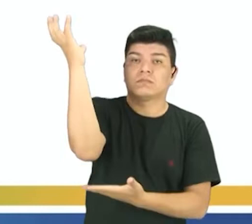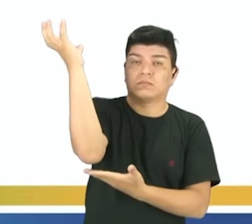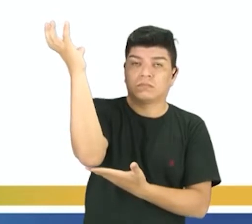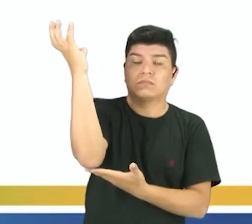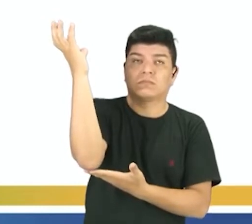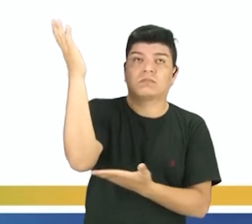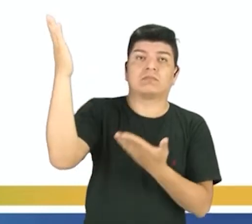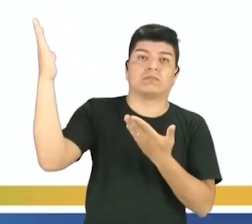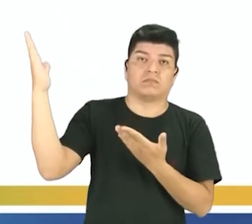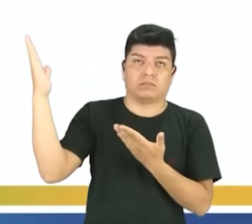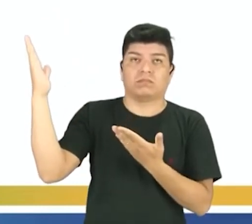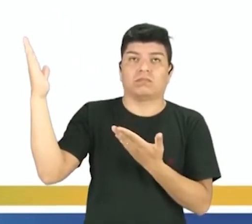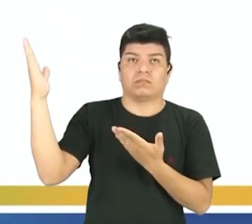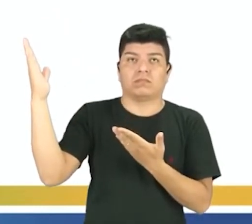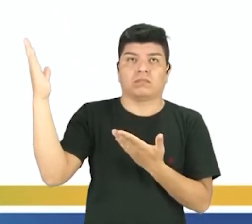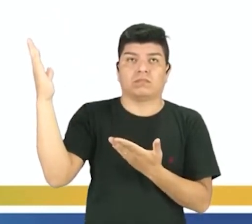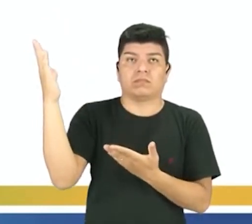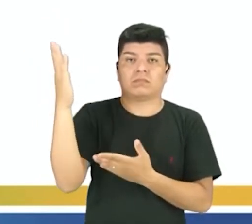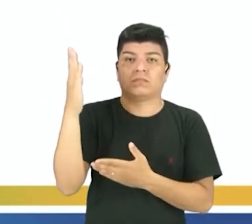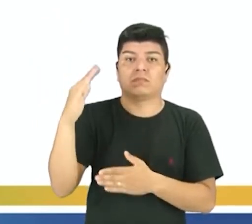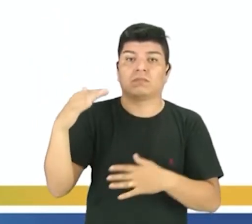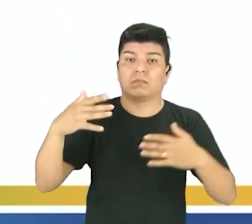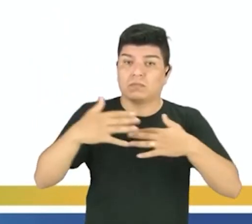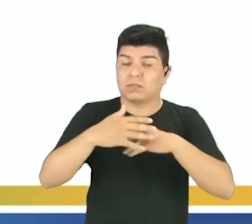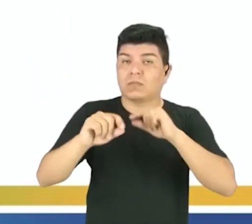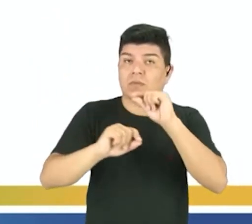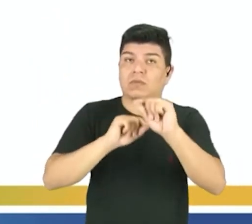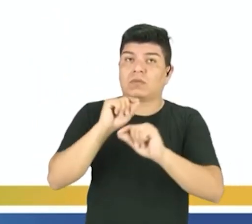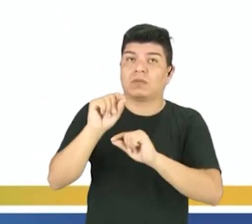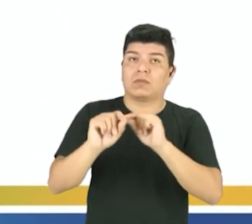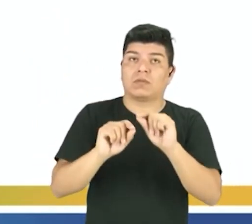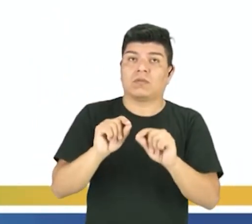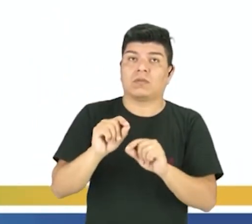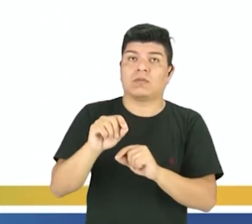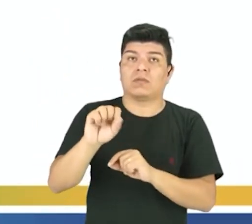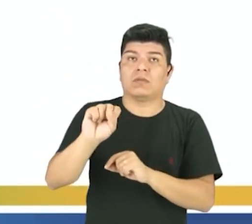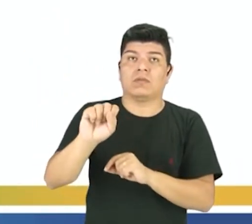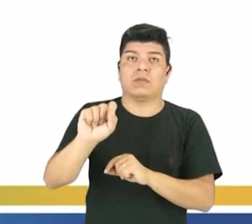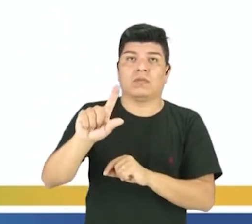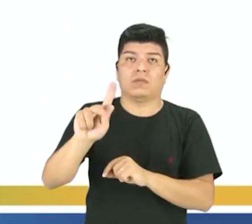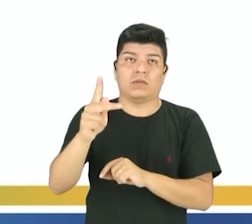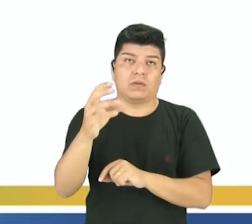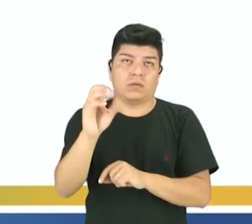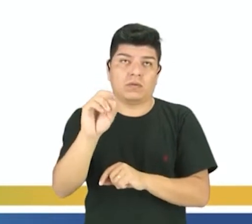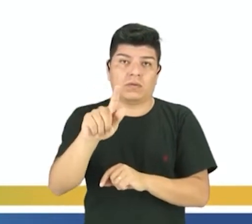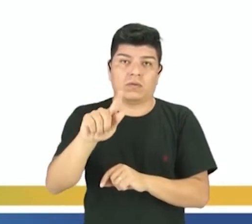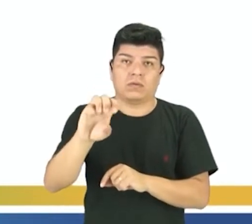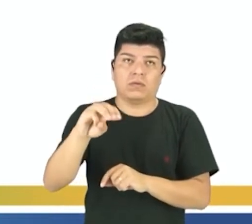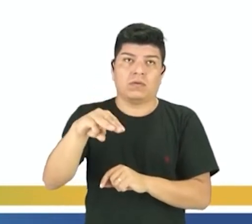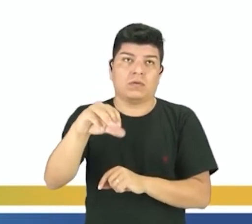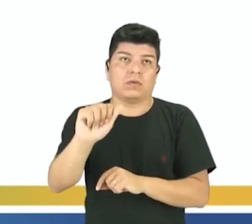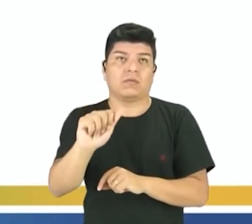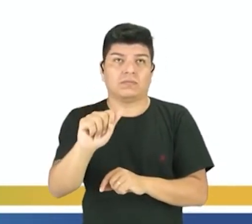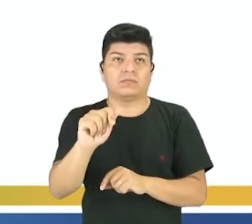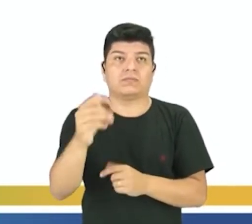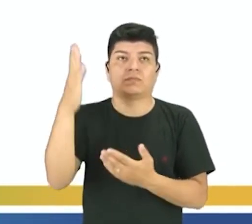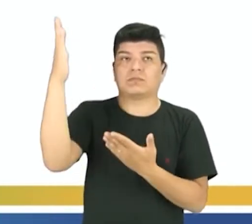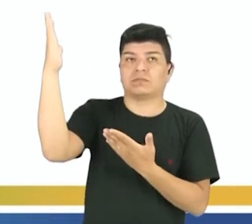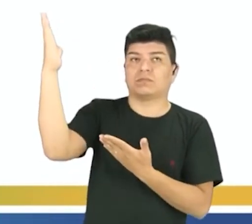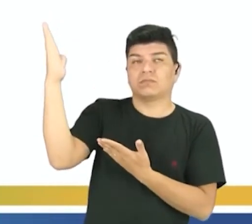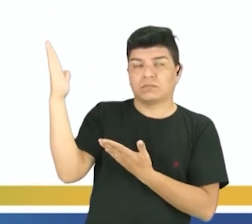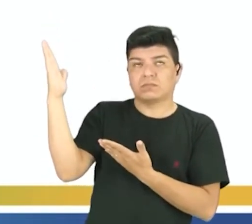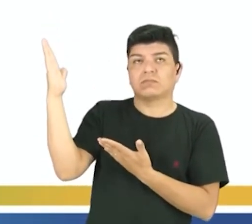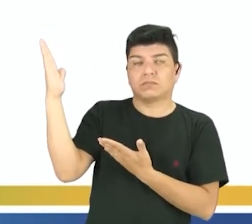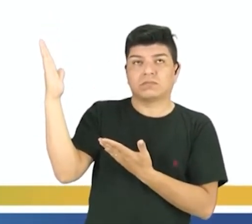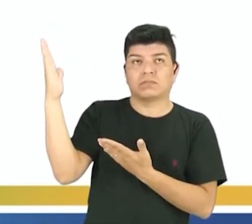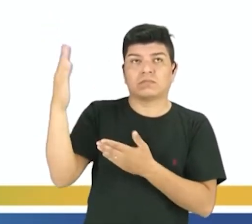o meristema, que está bem no centro, né, o chamado olho. E também nós vamos ter o quê? A gema lateral, né, que vai estar ali, ó,